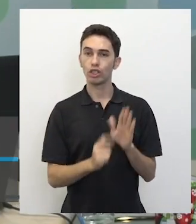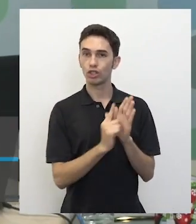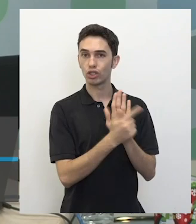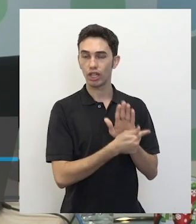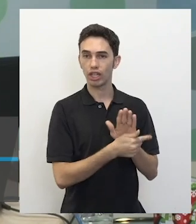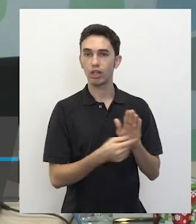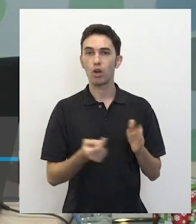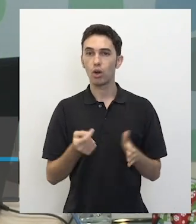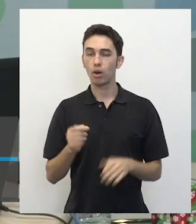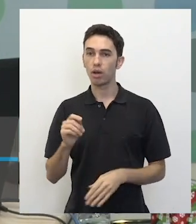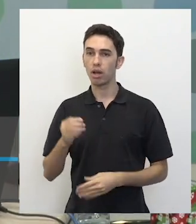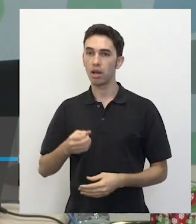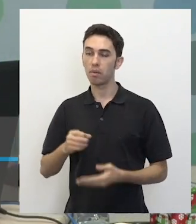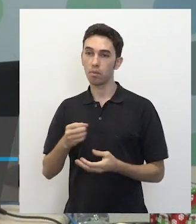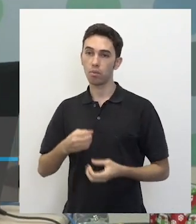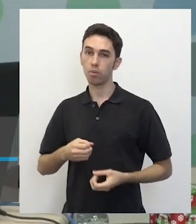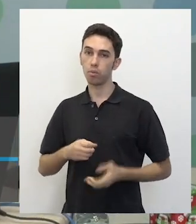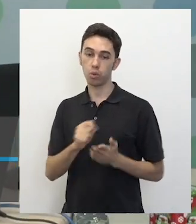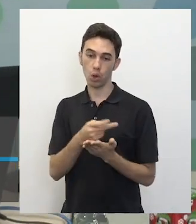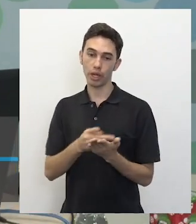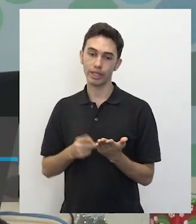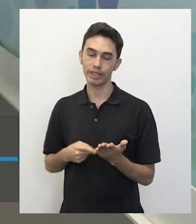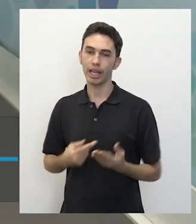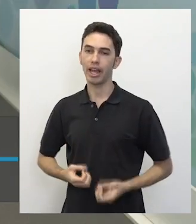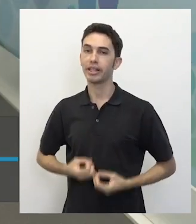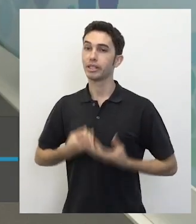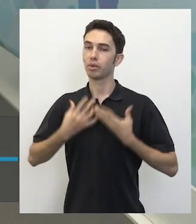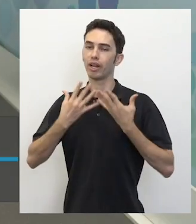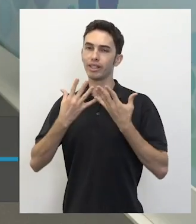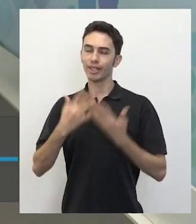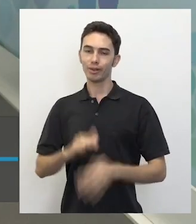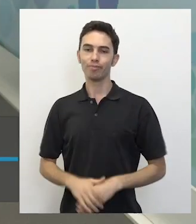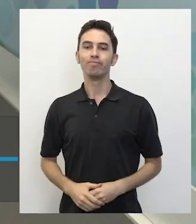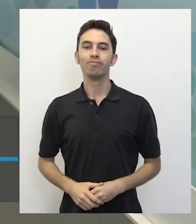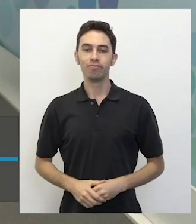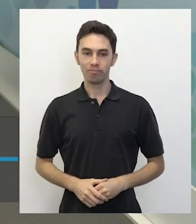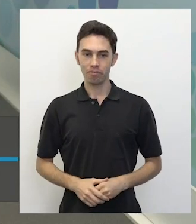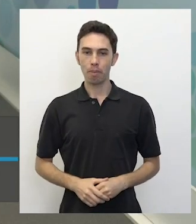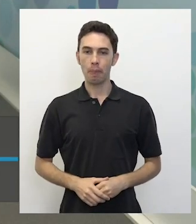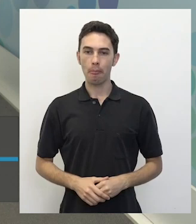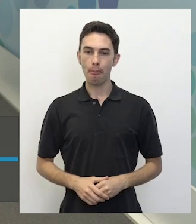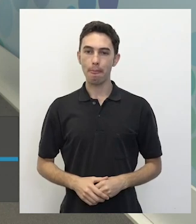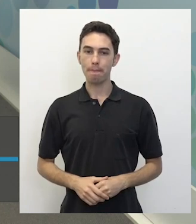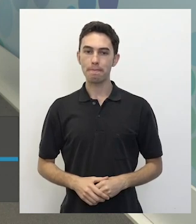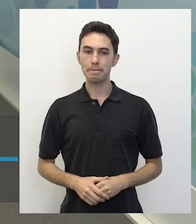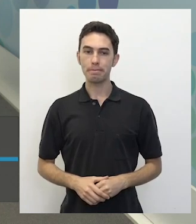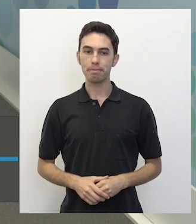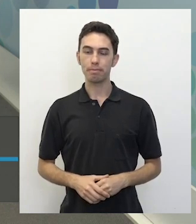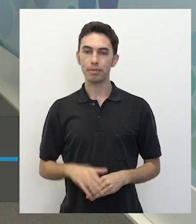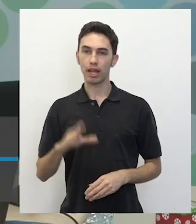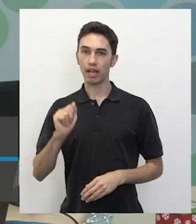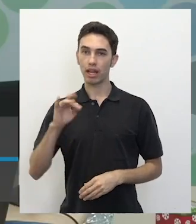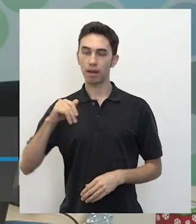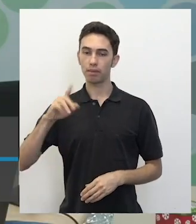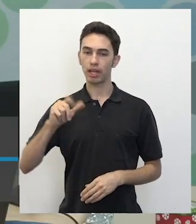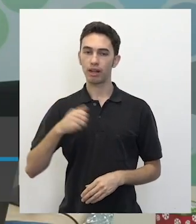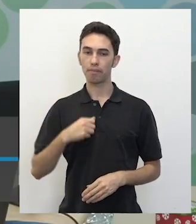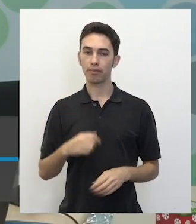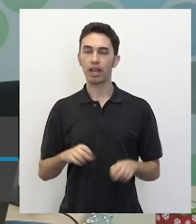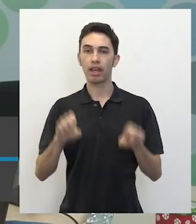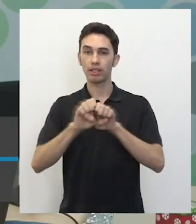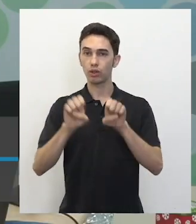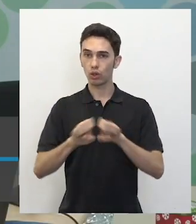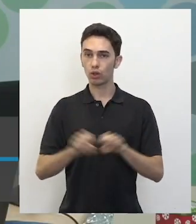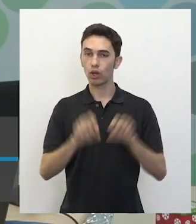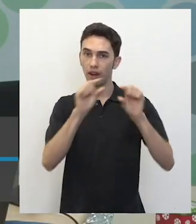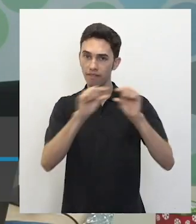é inspiração. Olha, poema é o gênero, poesia é inspiração. Legal. A Camila, poema é estrutura em estrofes